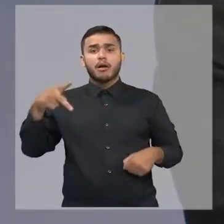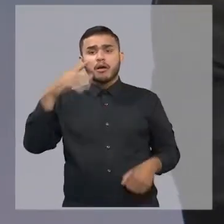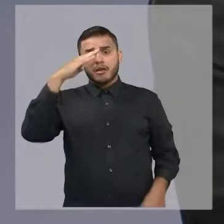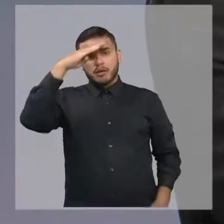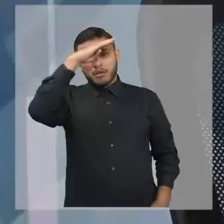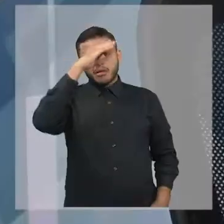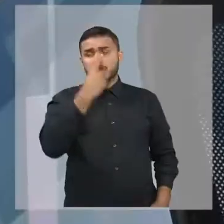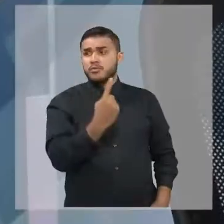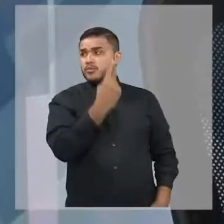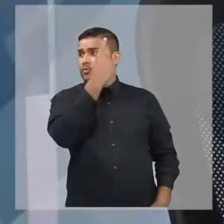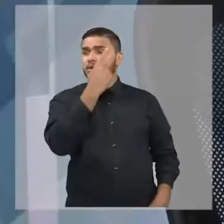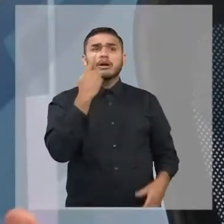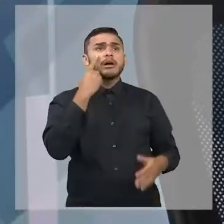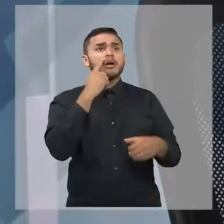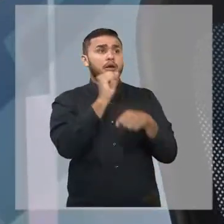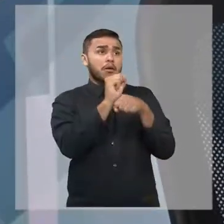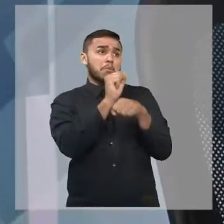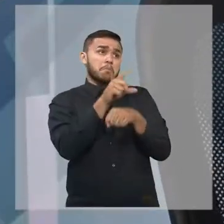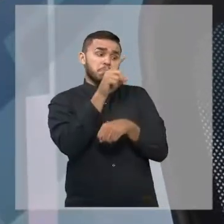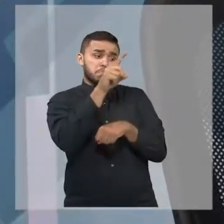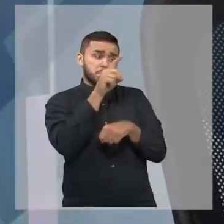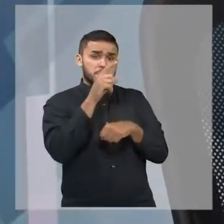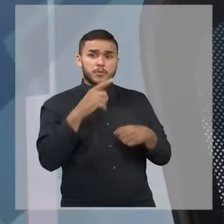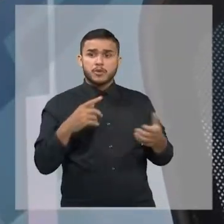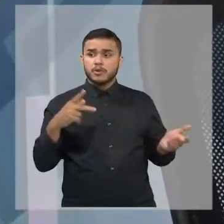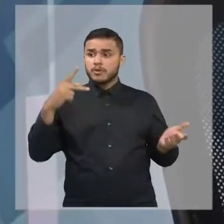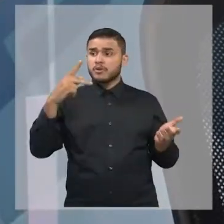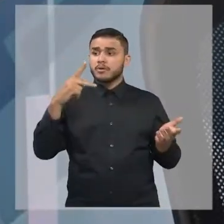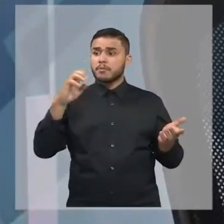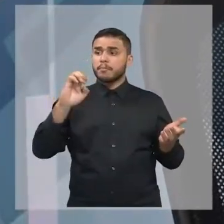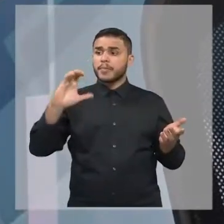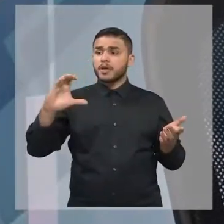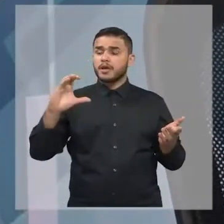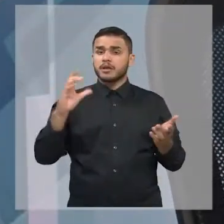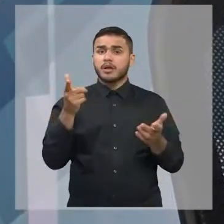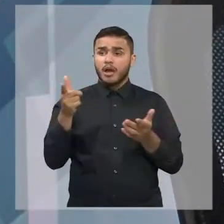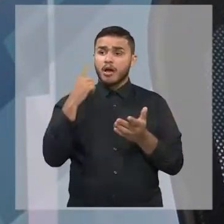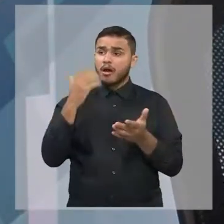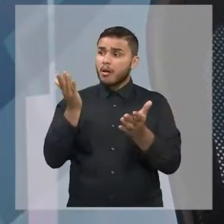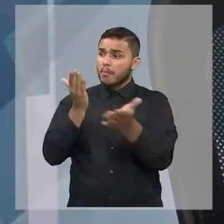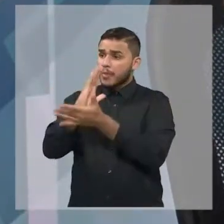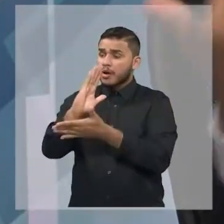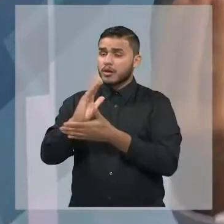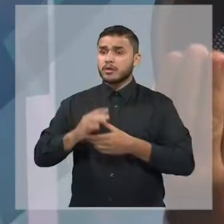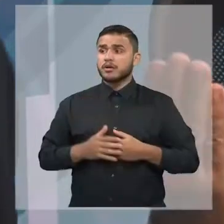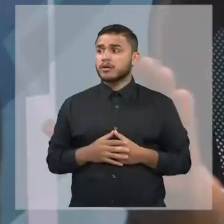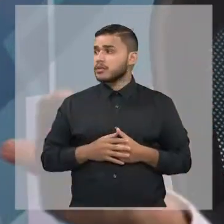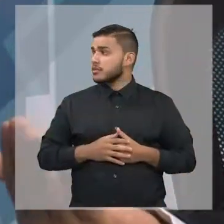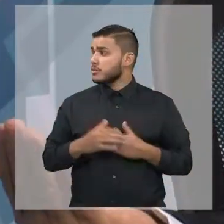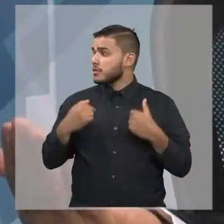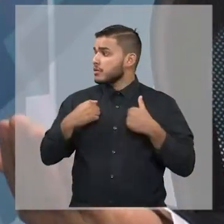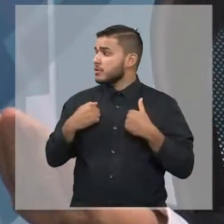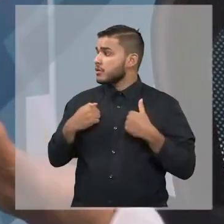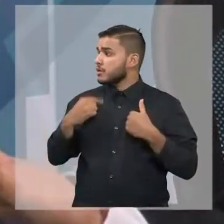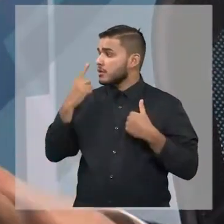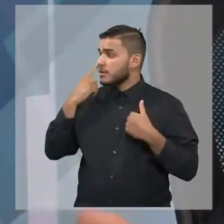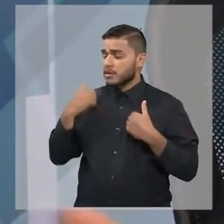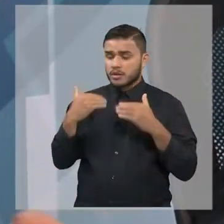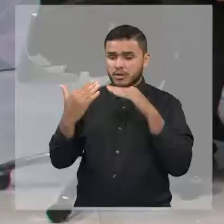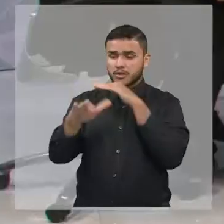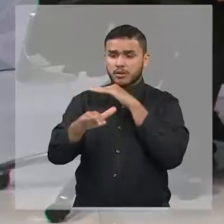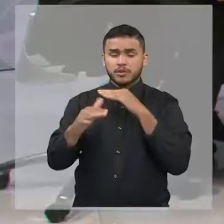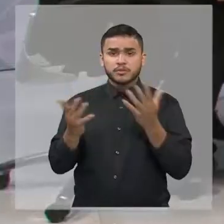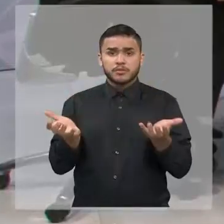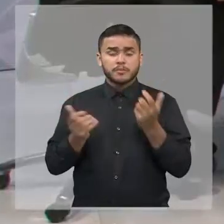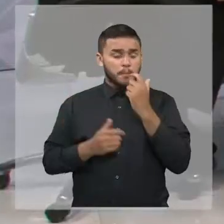precisamos fazer? Vamos lá, a PEC está lá, vamos aprovar. Vamos aprovar todo. É uma pauta nossa. Eu quero que aprove, por exemplo. Ah, pois é, você não quer